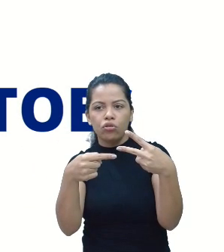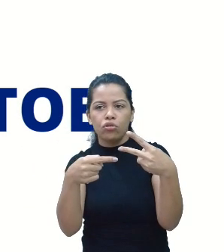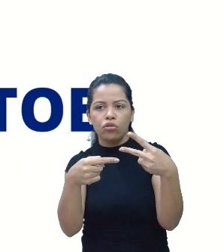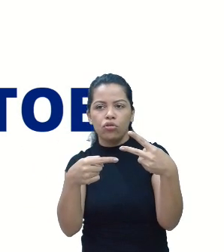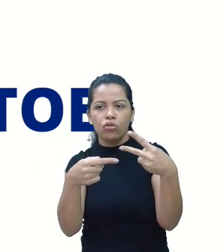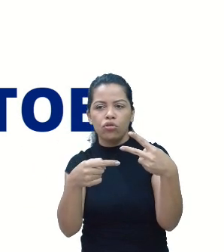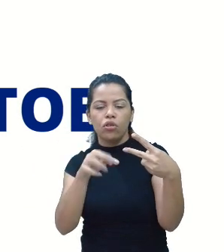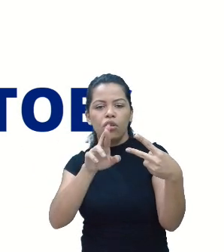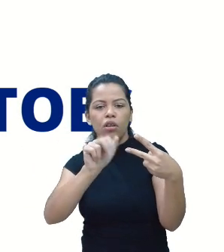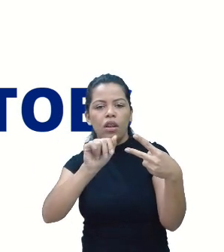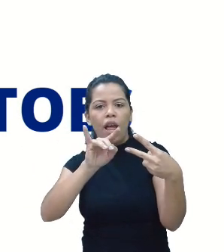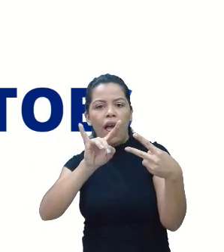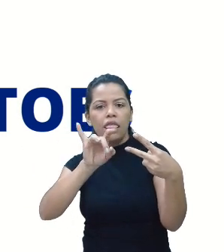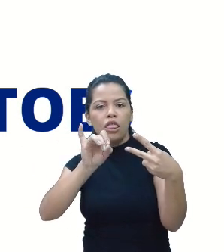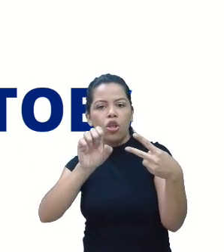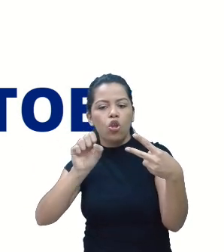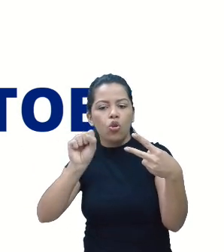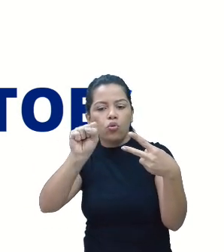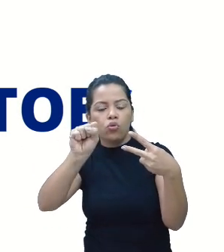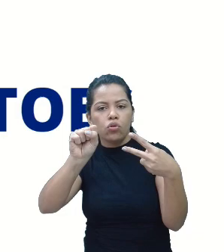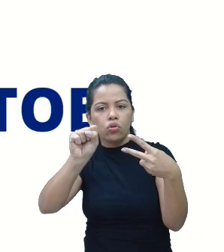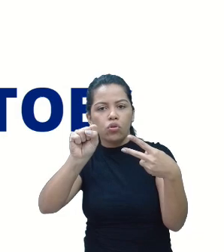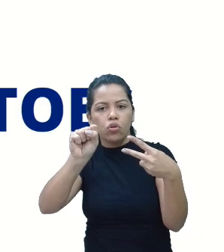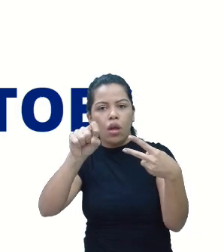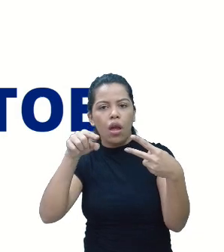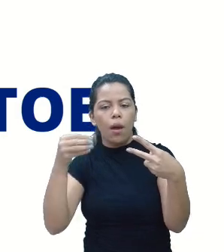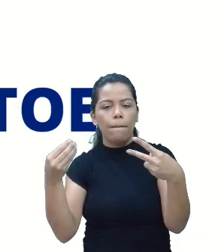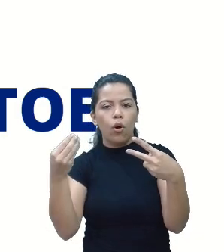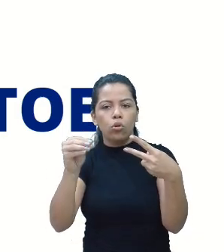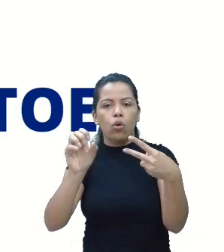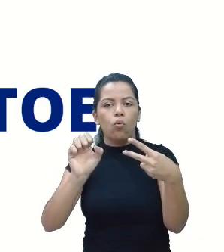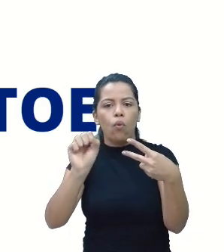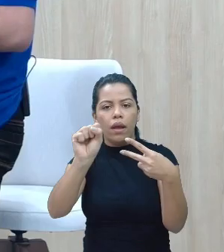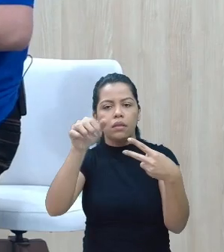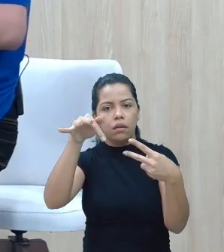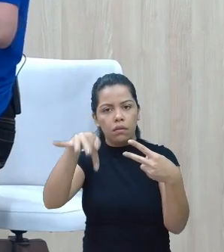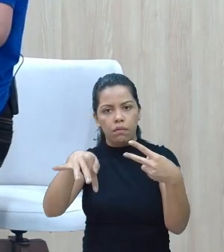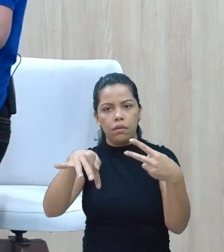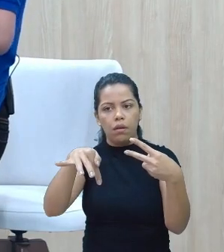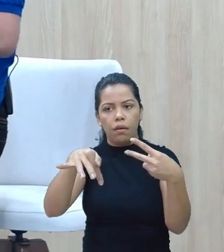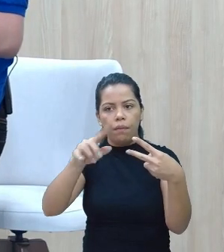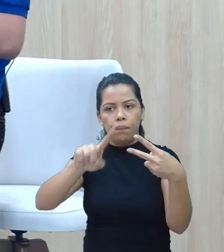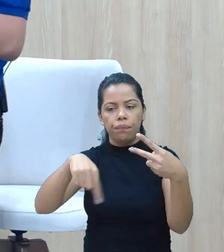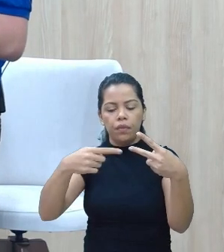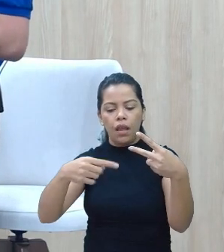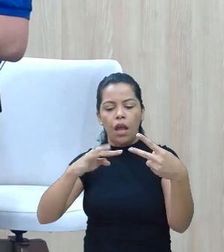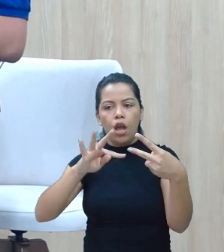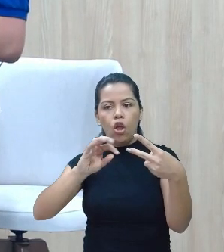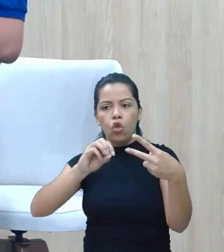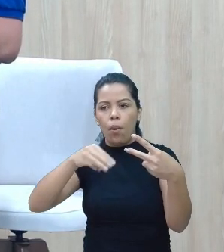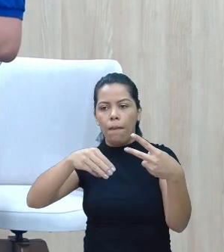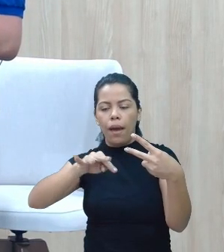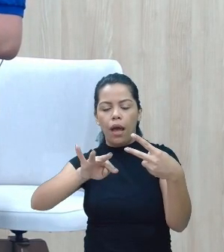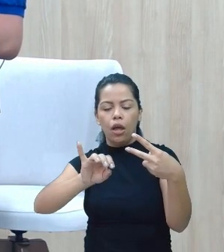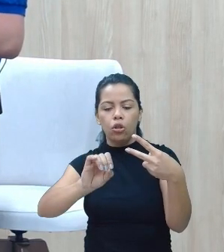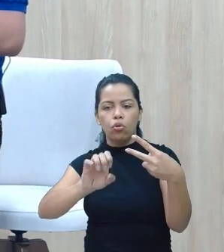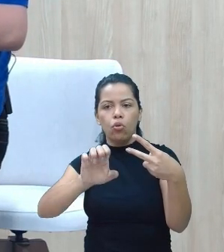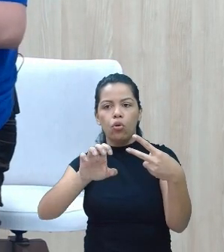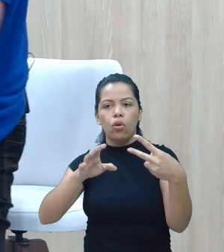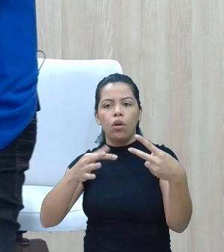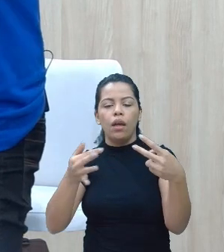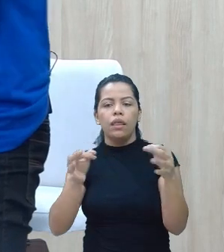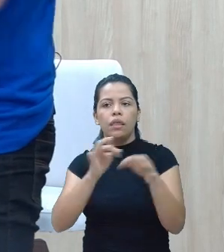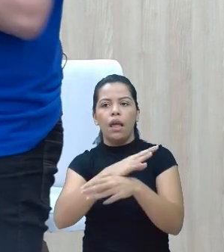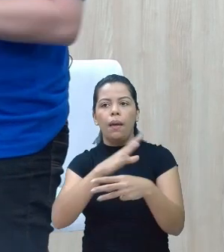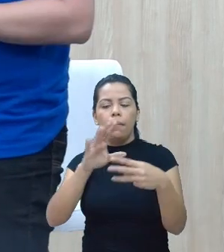já mostra para vocês. Radios e tomatoes. Por quê? Porque o O de radio